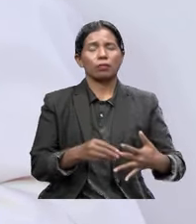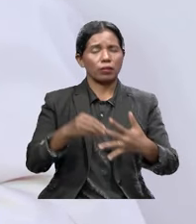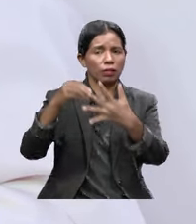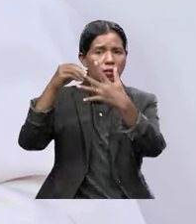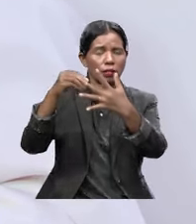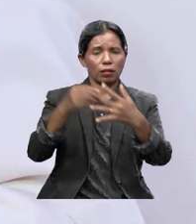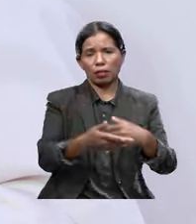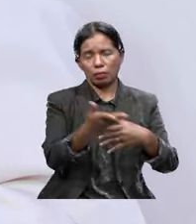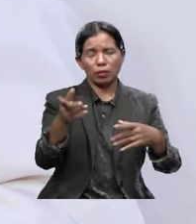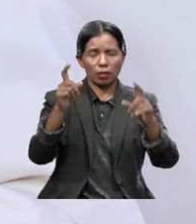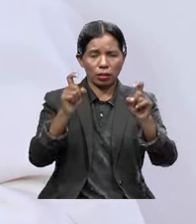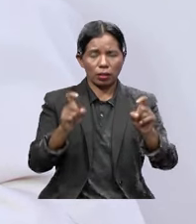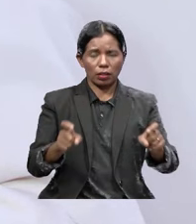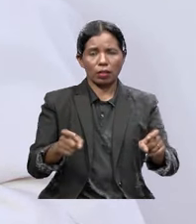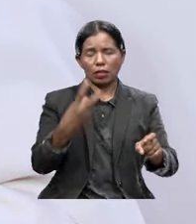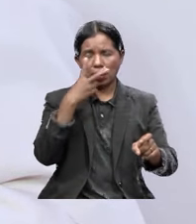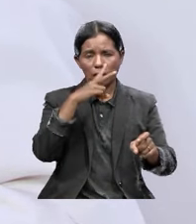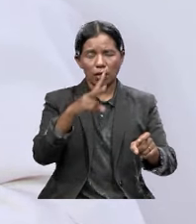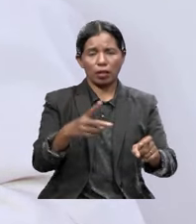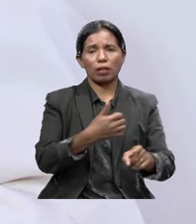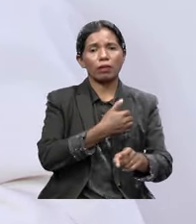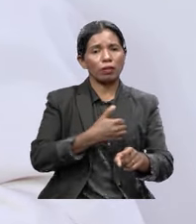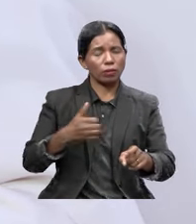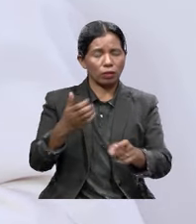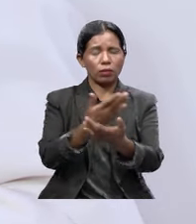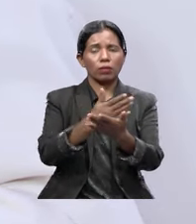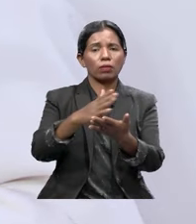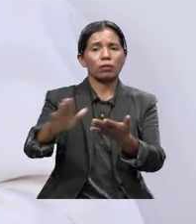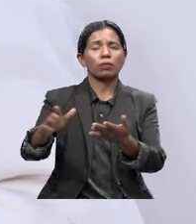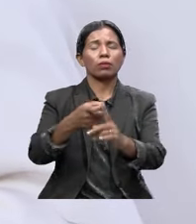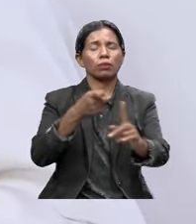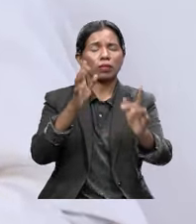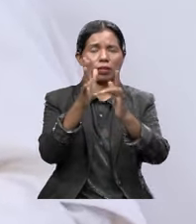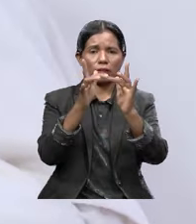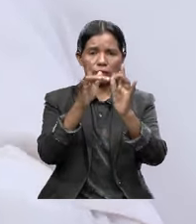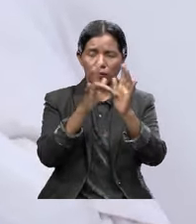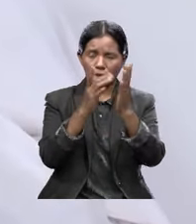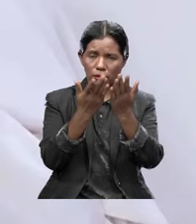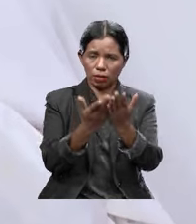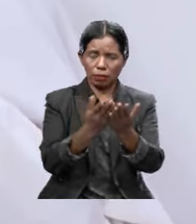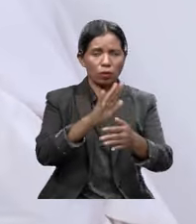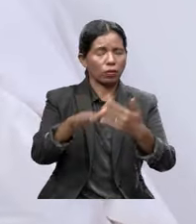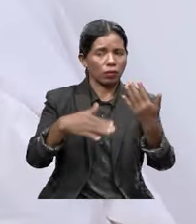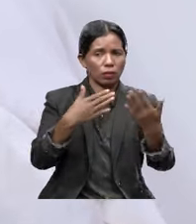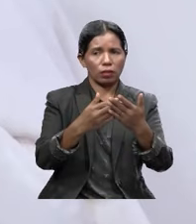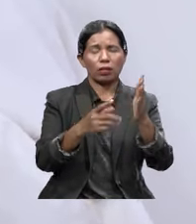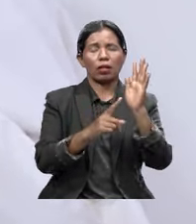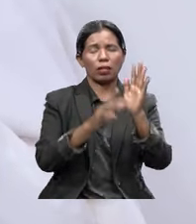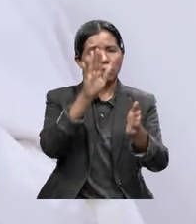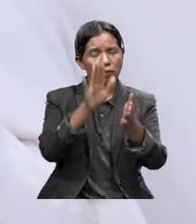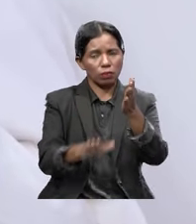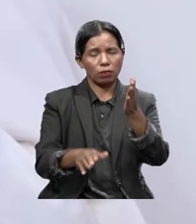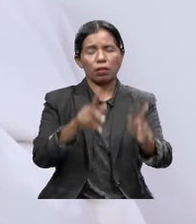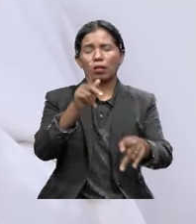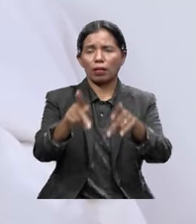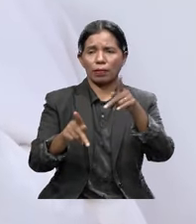me tem que rabelar perfume o seu evangelho, babu a todo roto nebe, humilha, carratun ema.